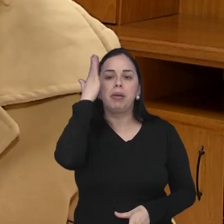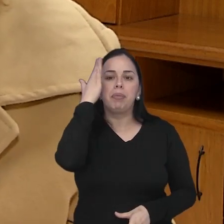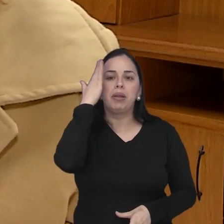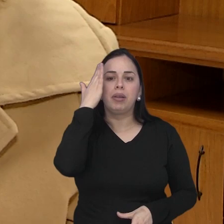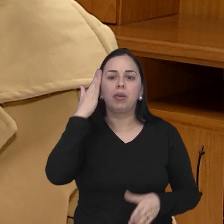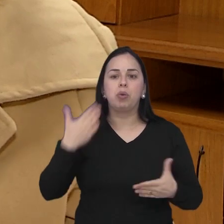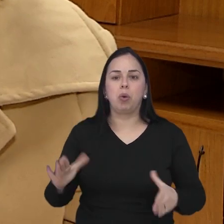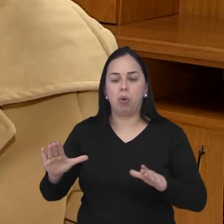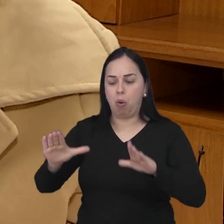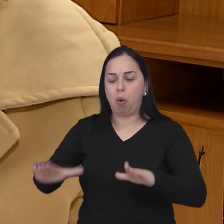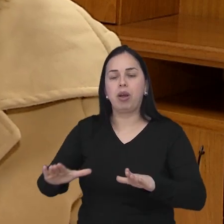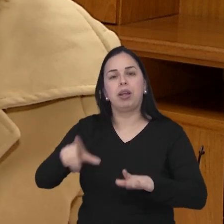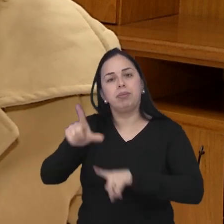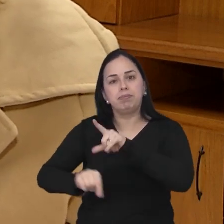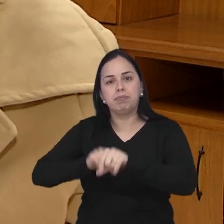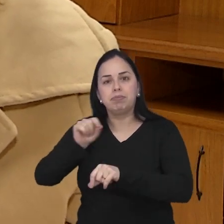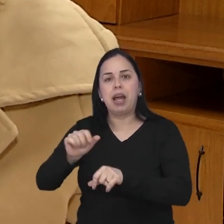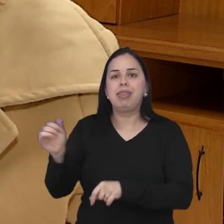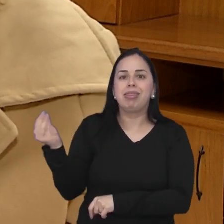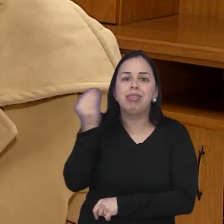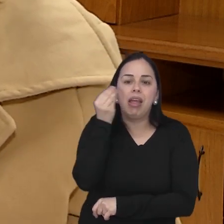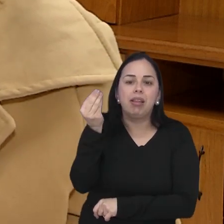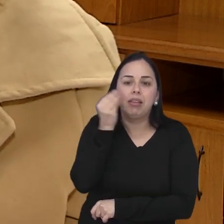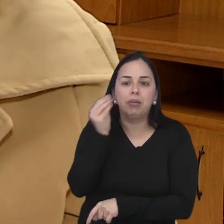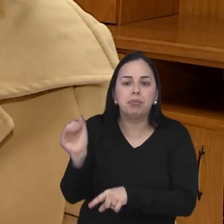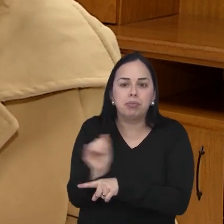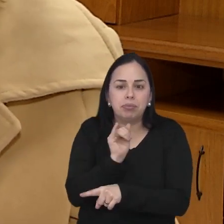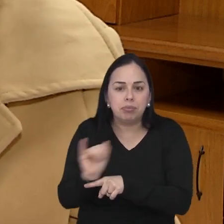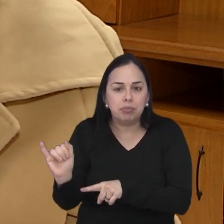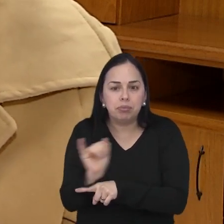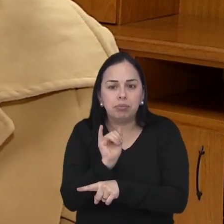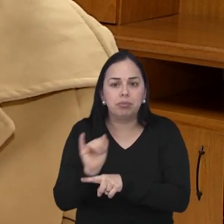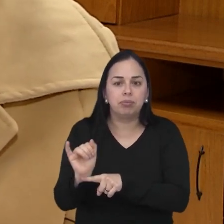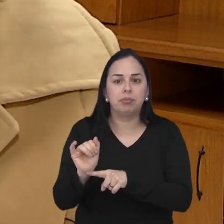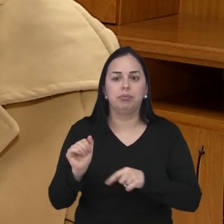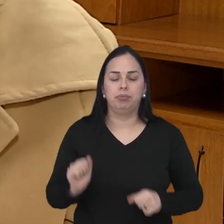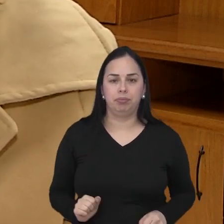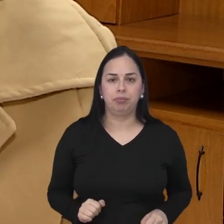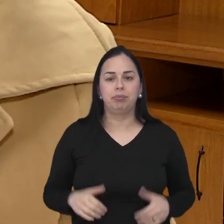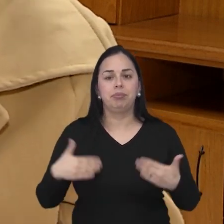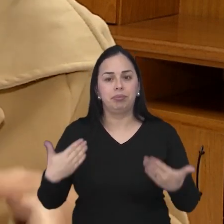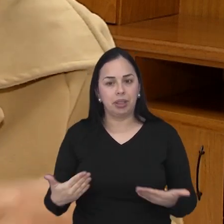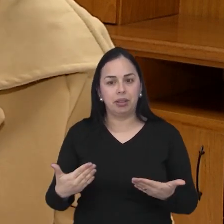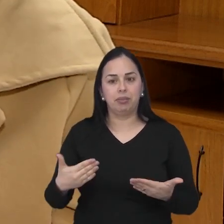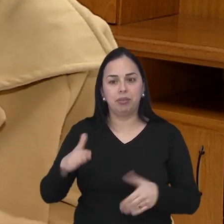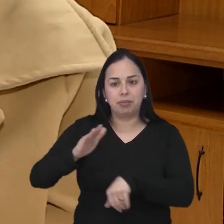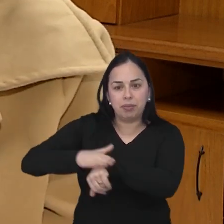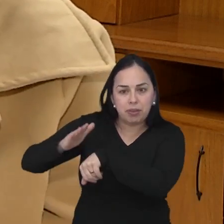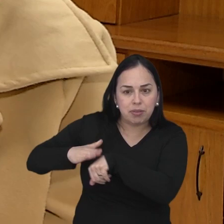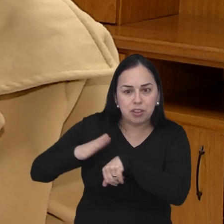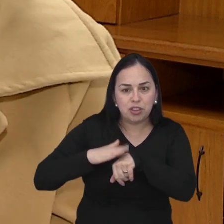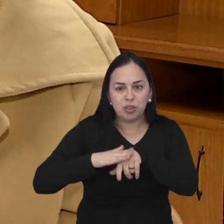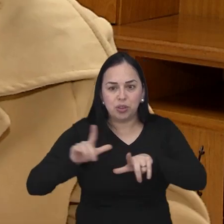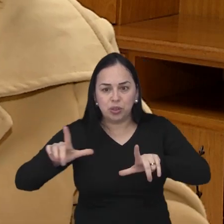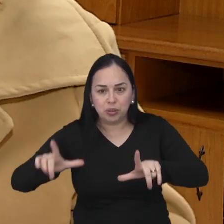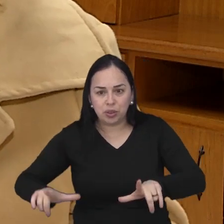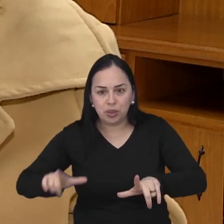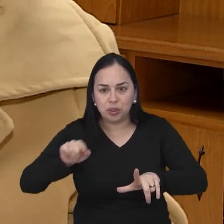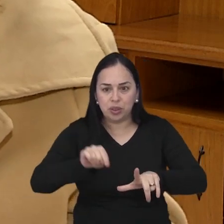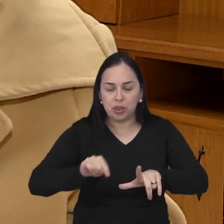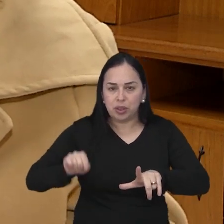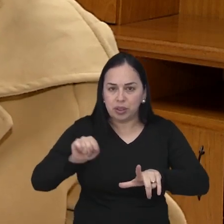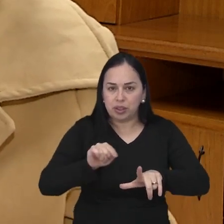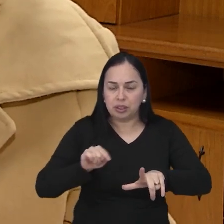local de votação e levam para a sede do TRE. E lá eles fazem uma eleição simulada. Eles vão votando na urna e